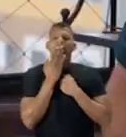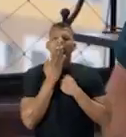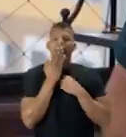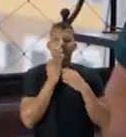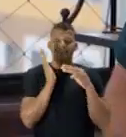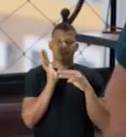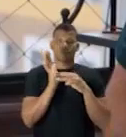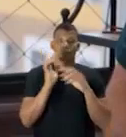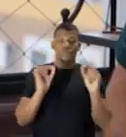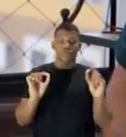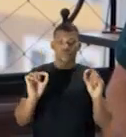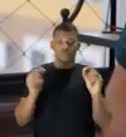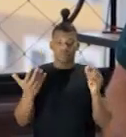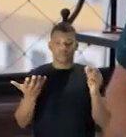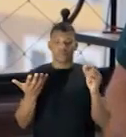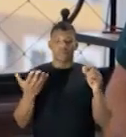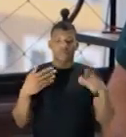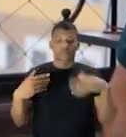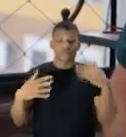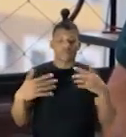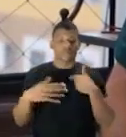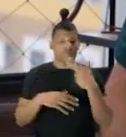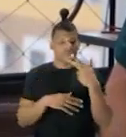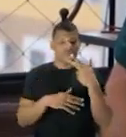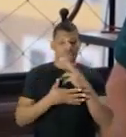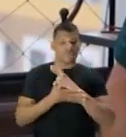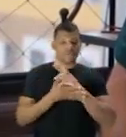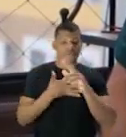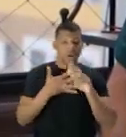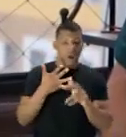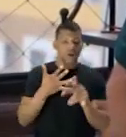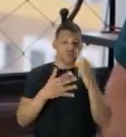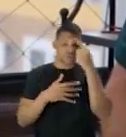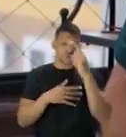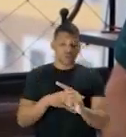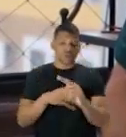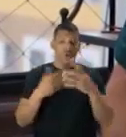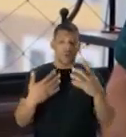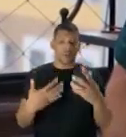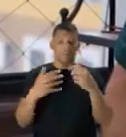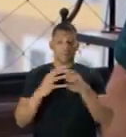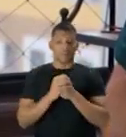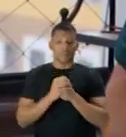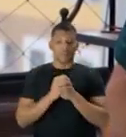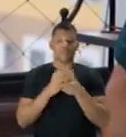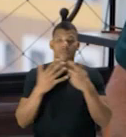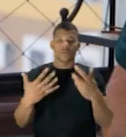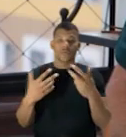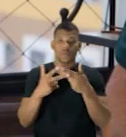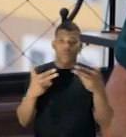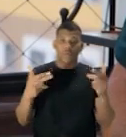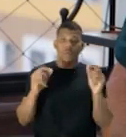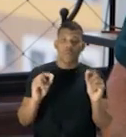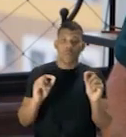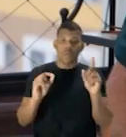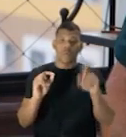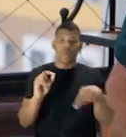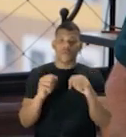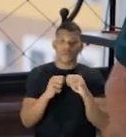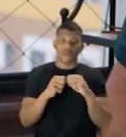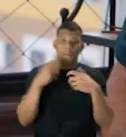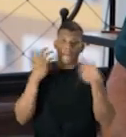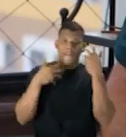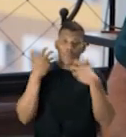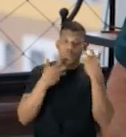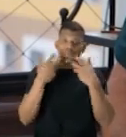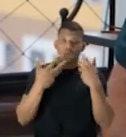conta desse trânsito que nós temos, a gente se fala várias vezes por dia, e uma coisa